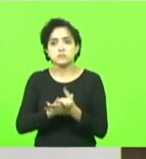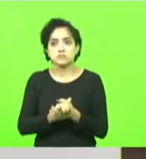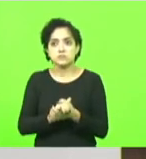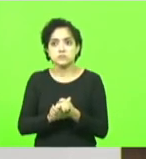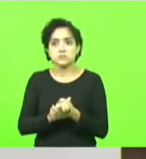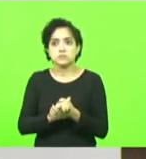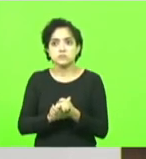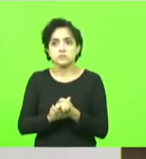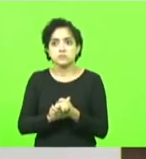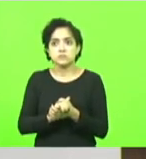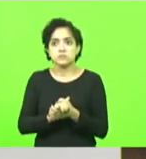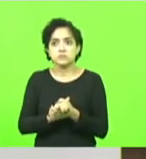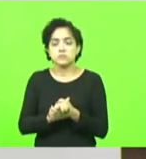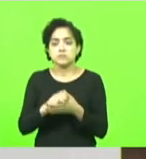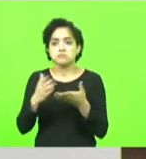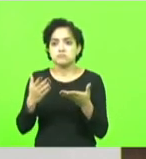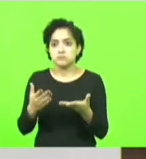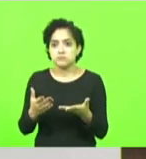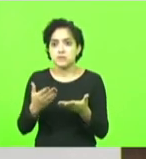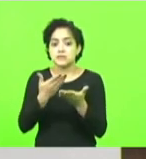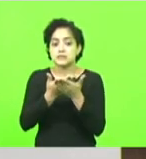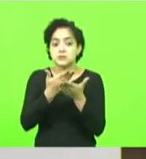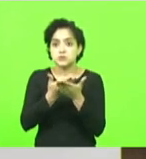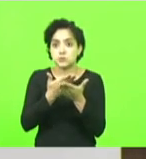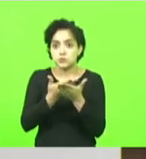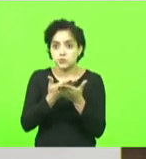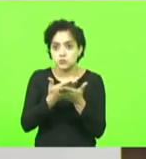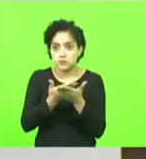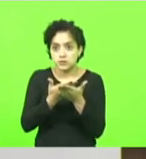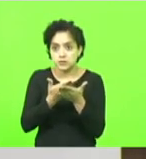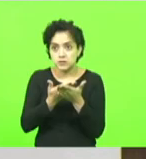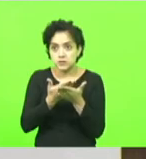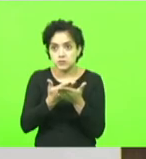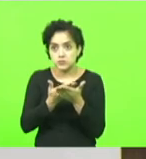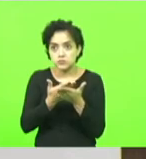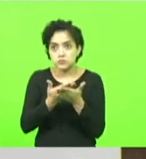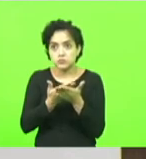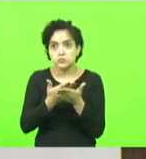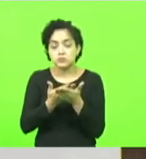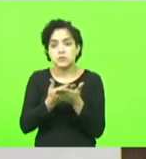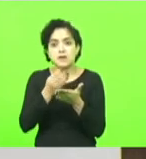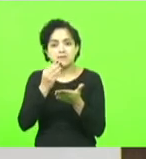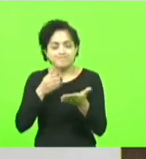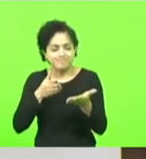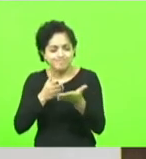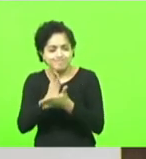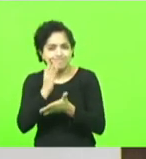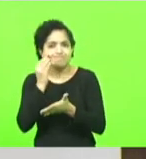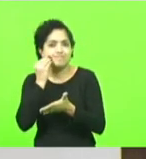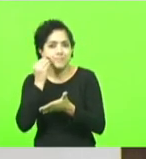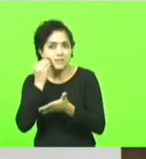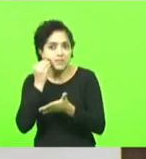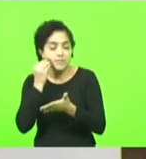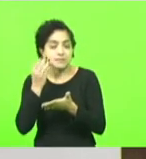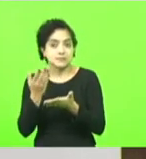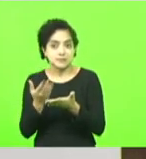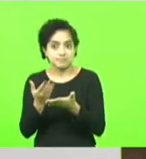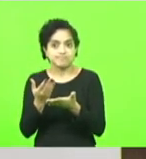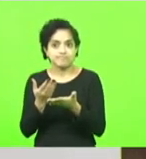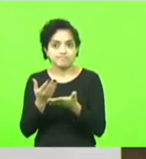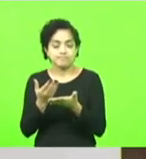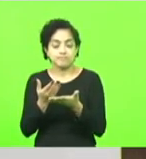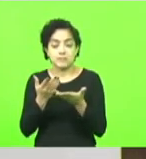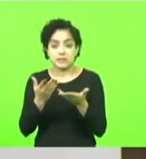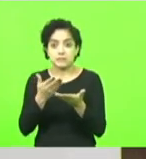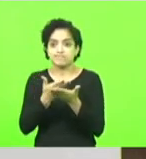Estava estudando o tempo todo para tentar passar no curso.